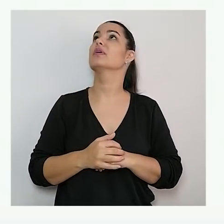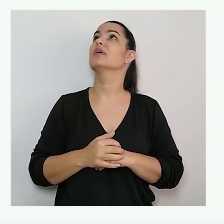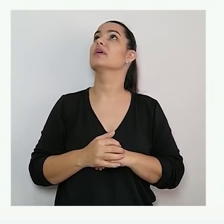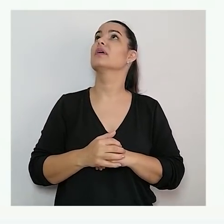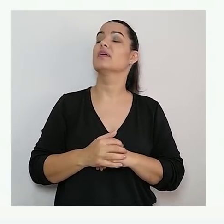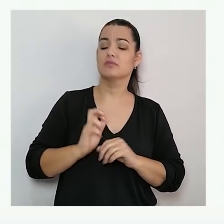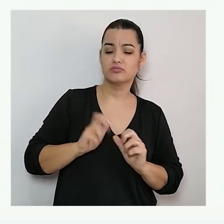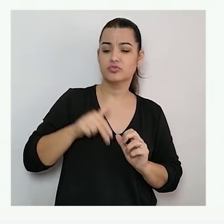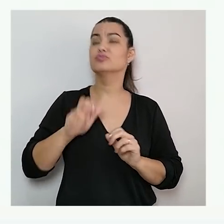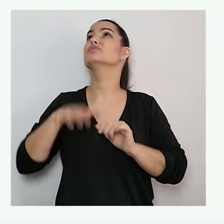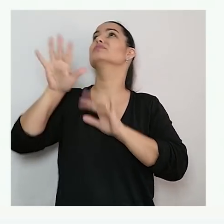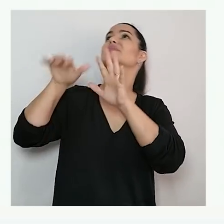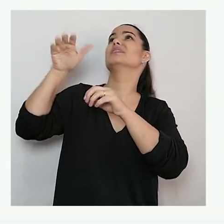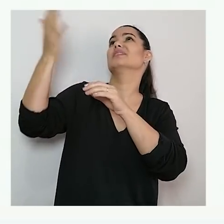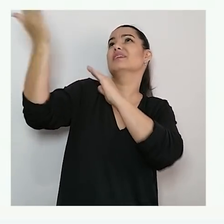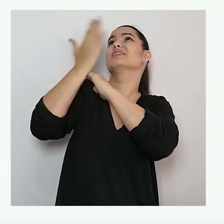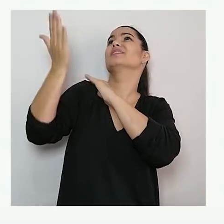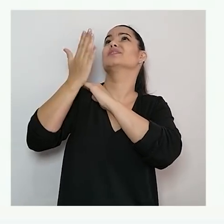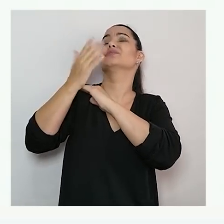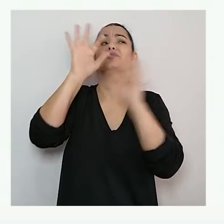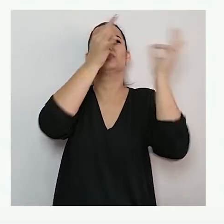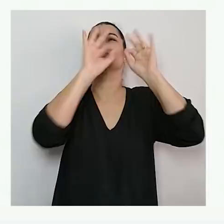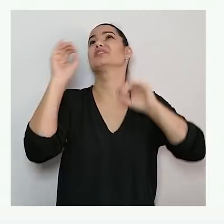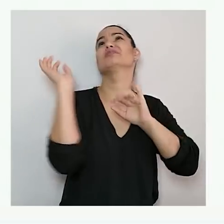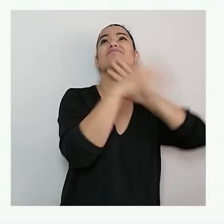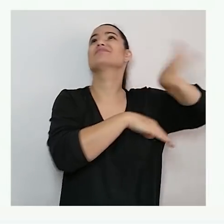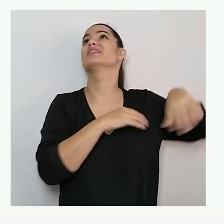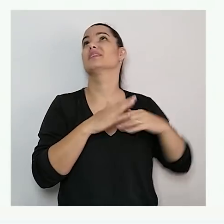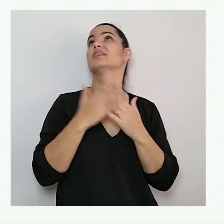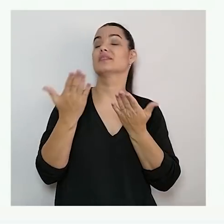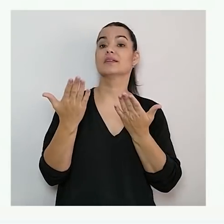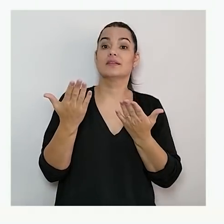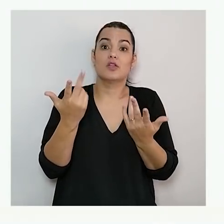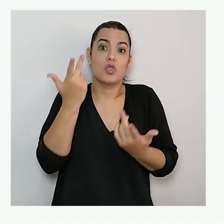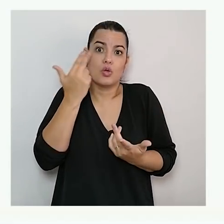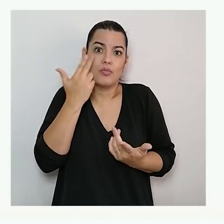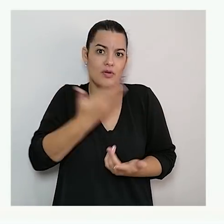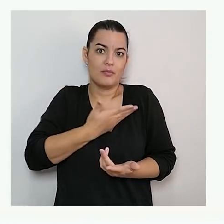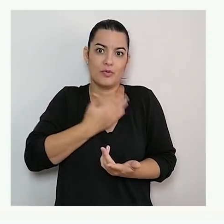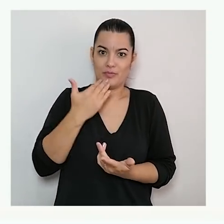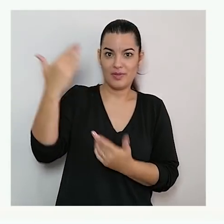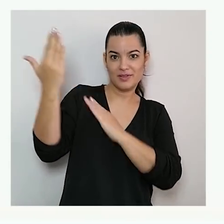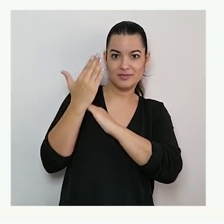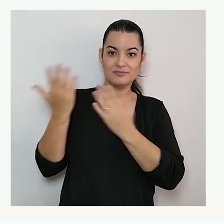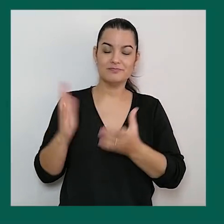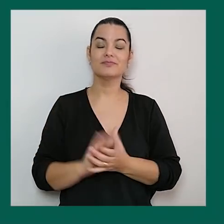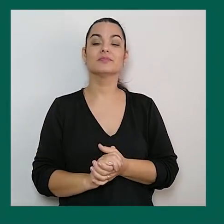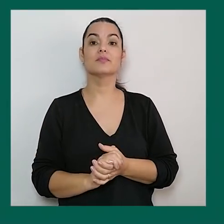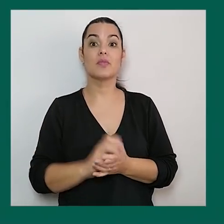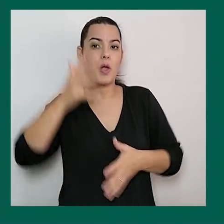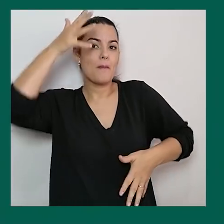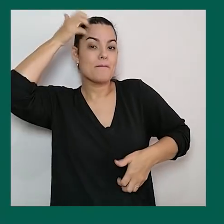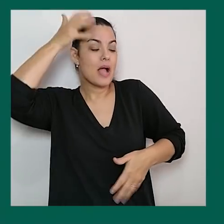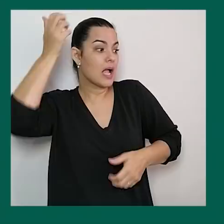grossas raízes. Venha me ajudar a escapar das moscas, pediu, como se costumava fazer entre os amigos. O